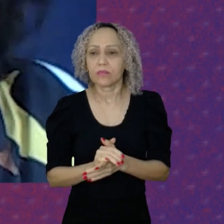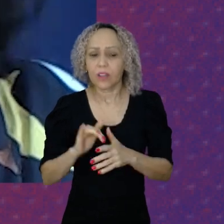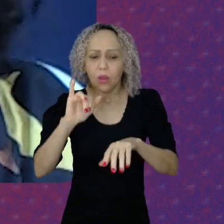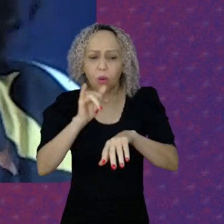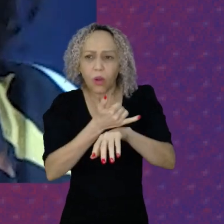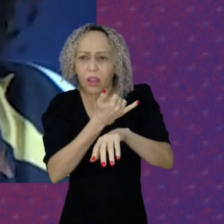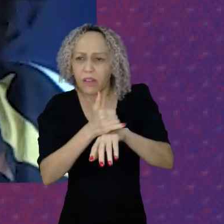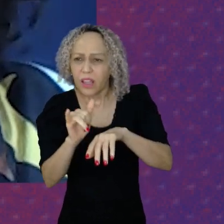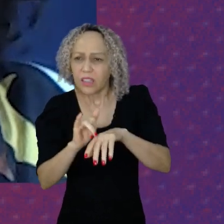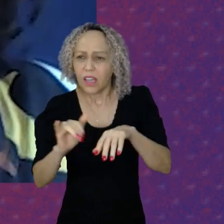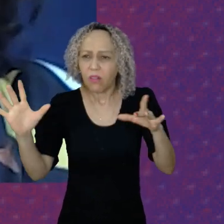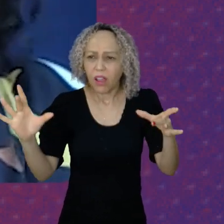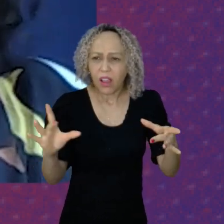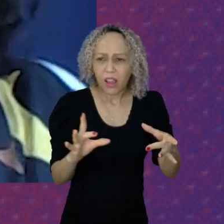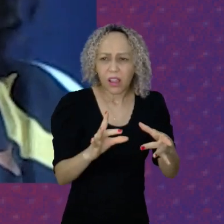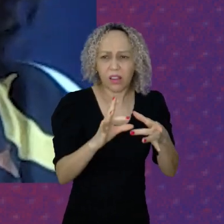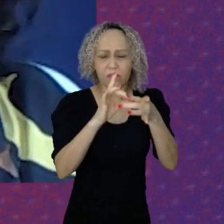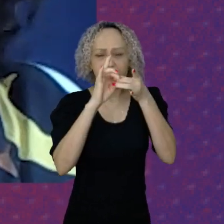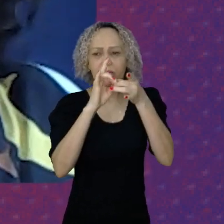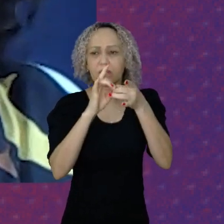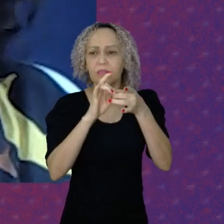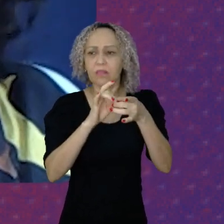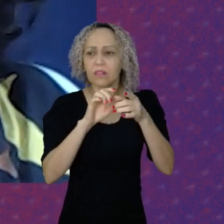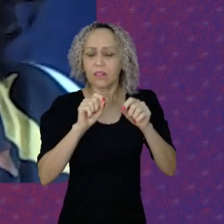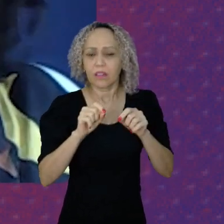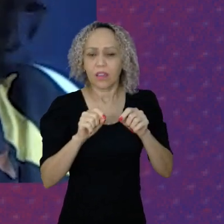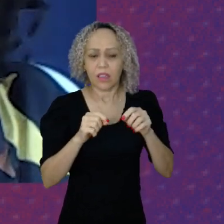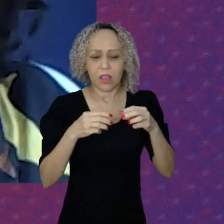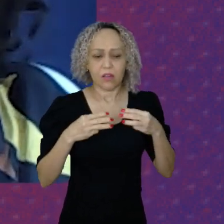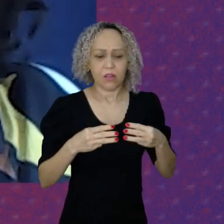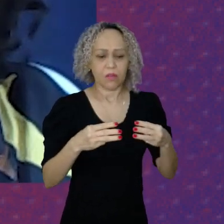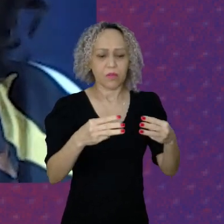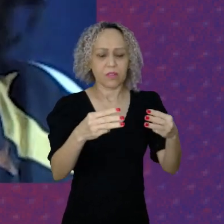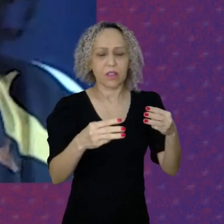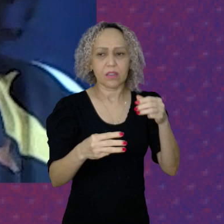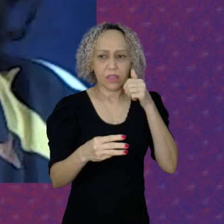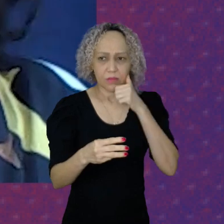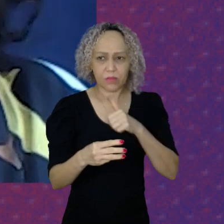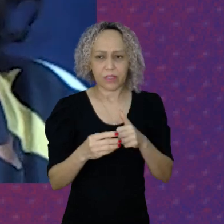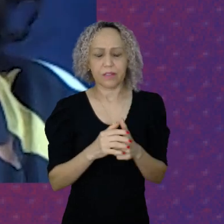ações vinculadas ao Ministério das Mulheres.